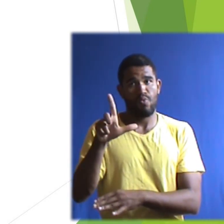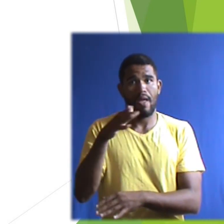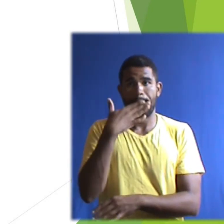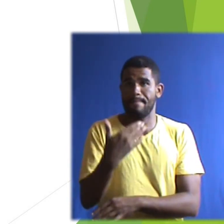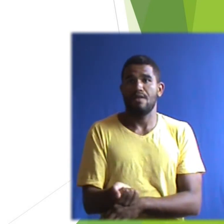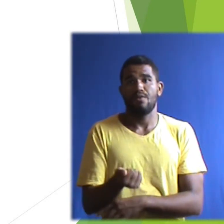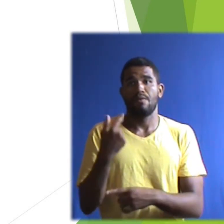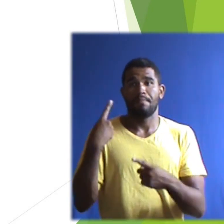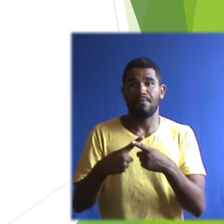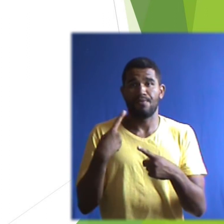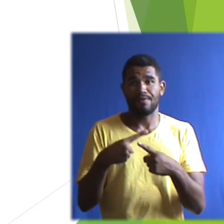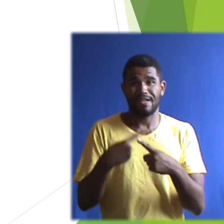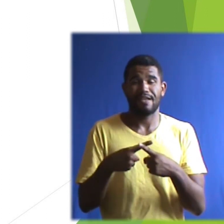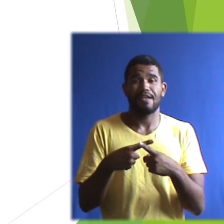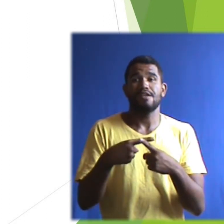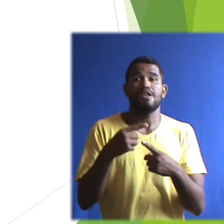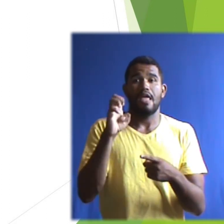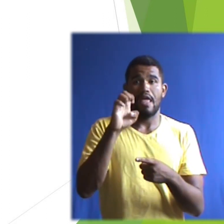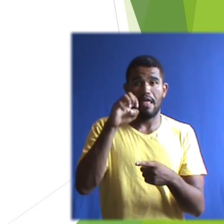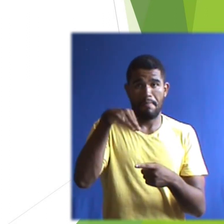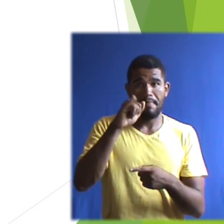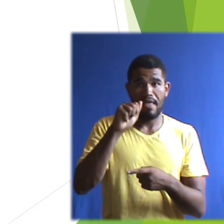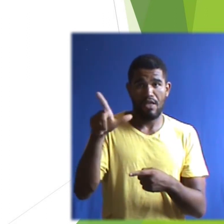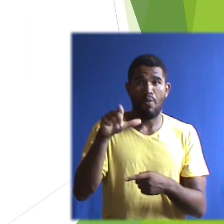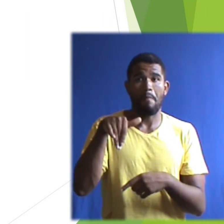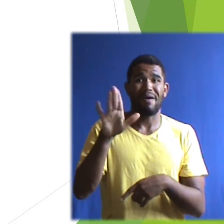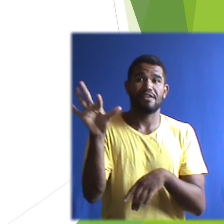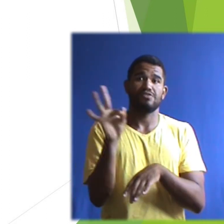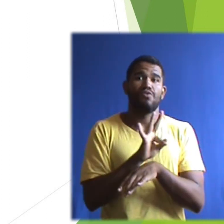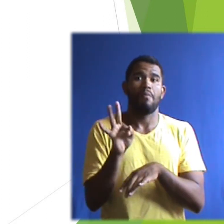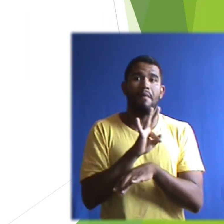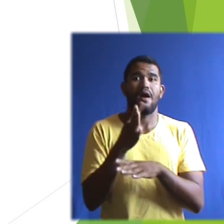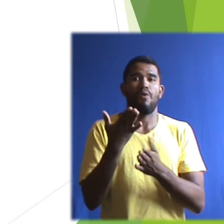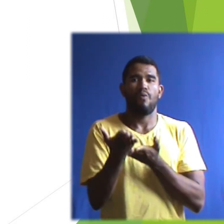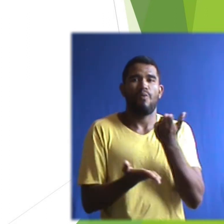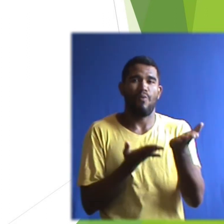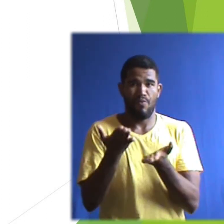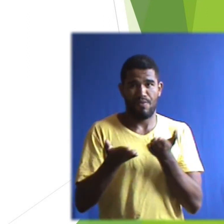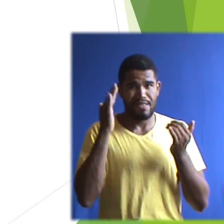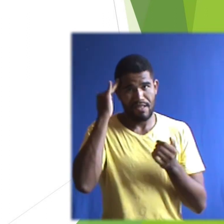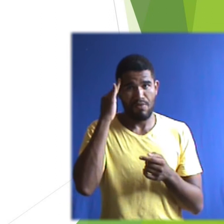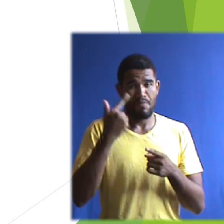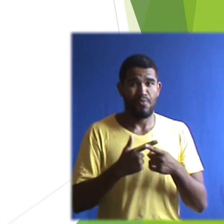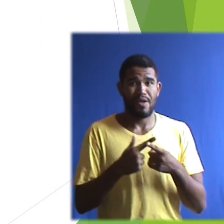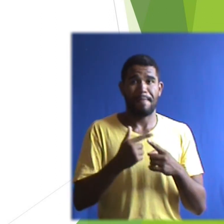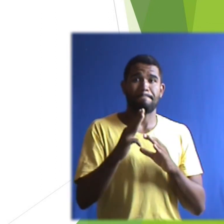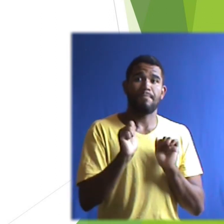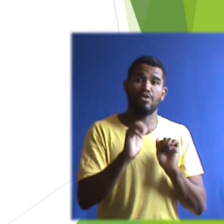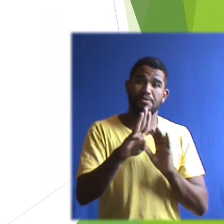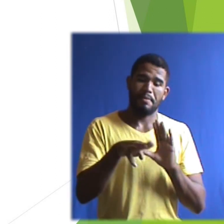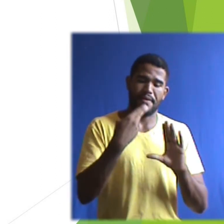pendência, que a gente resolva por e-mail, principalmente o institucional, que é uma maneira melhor da gente lidar com essas questões.